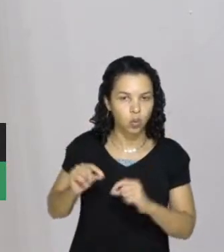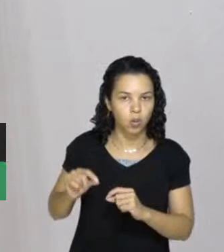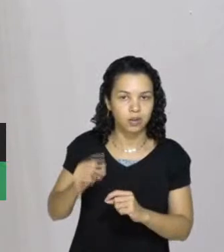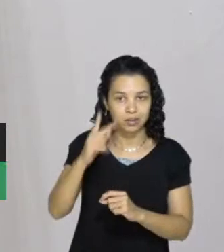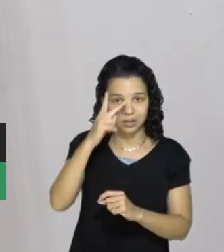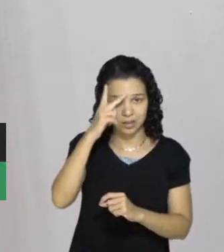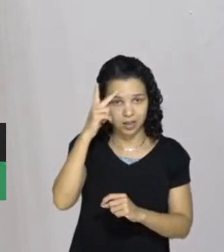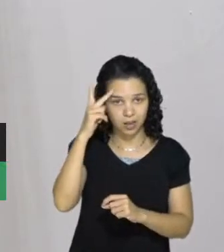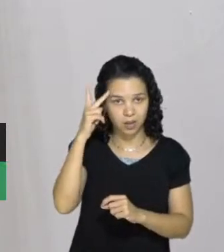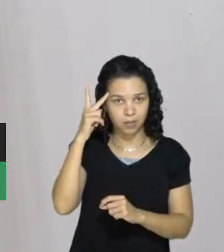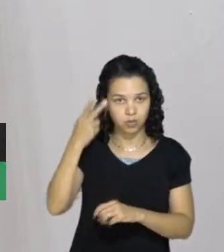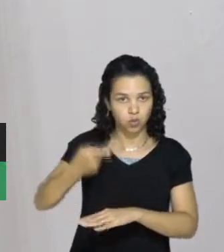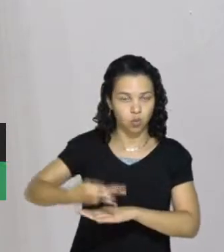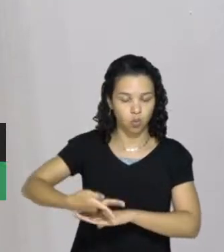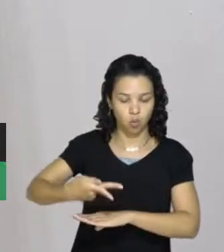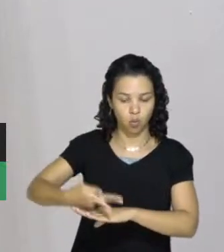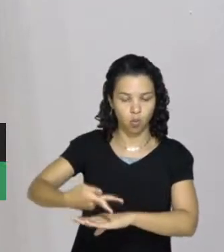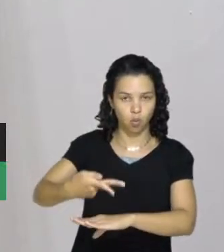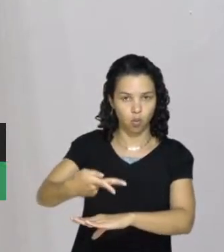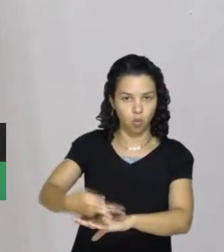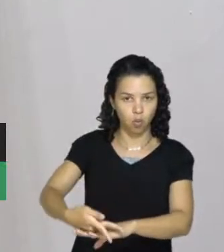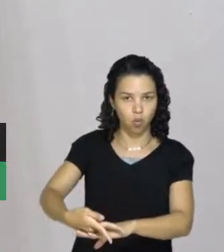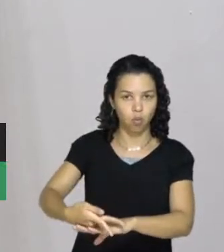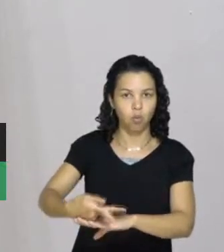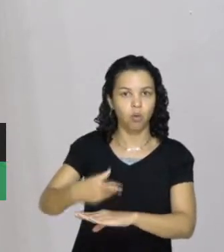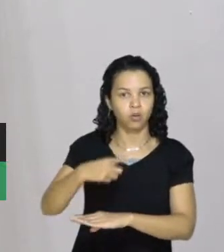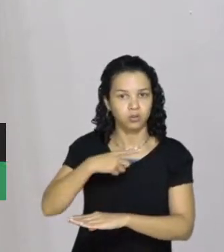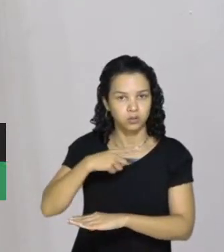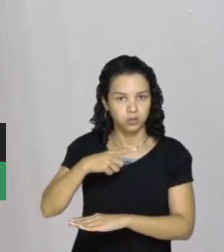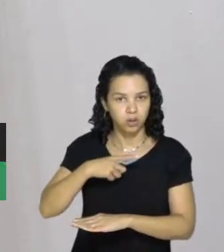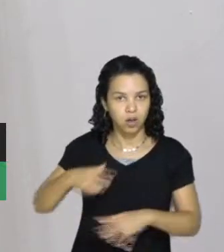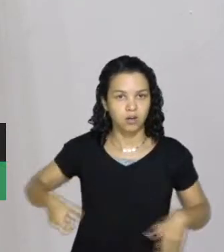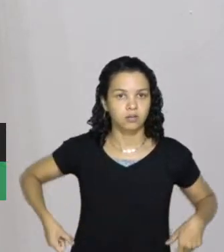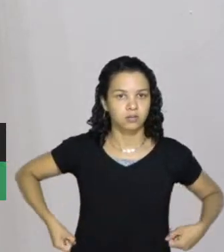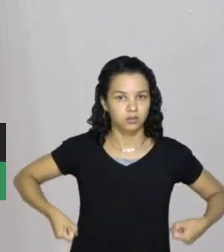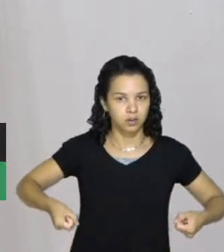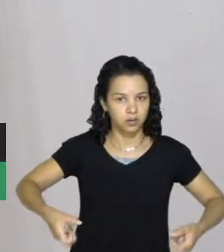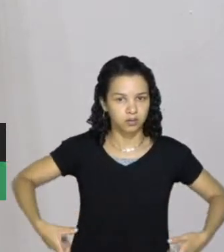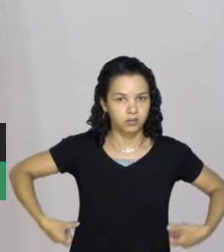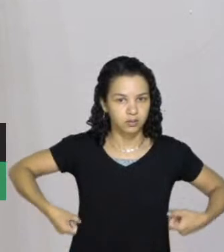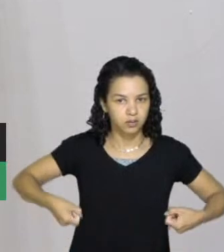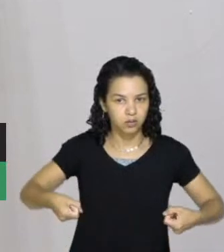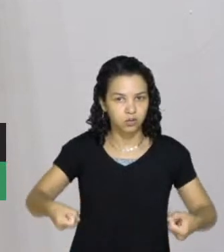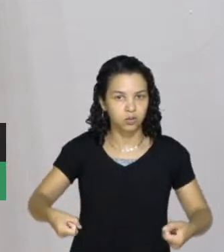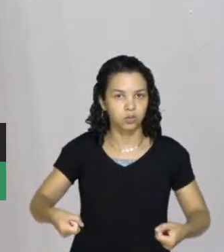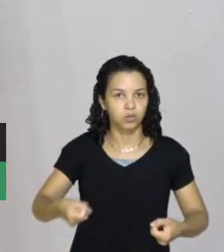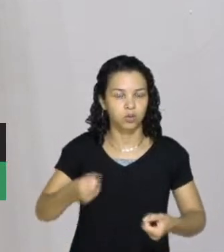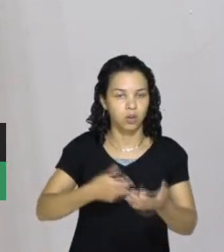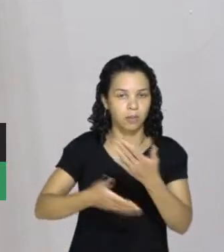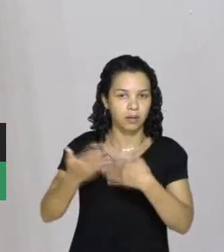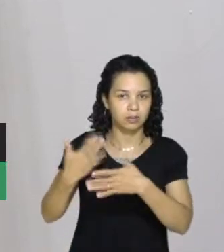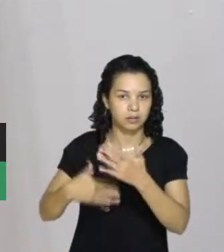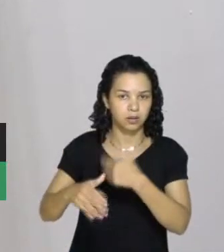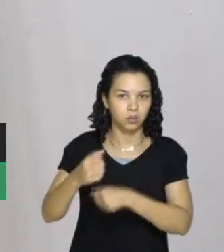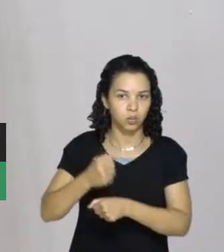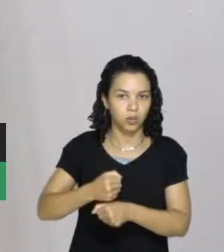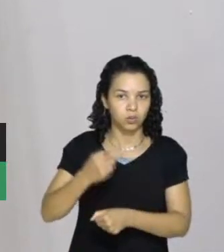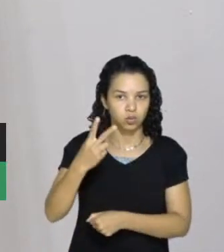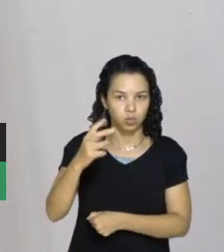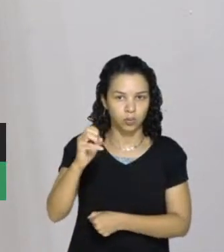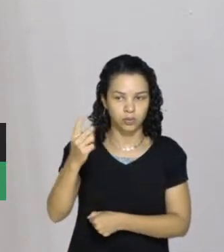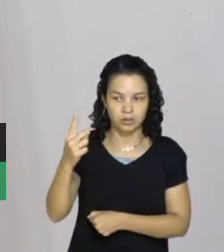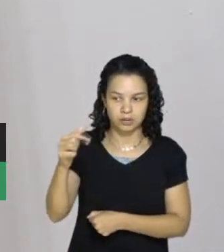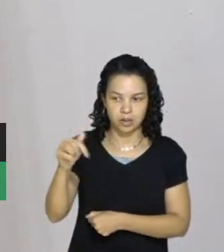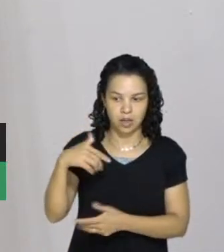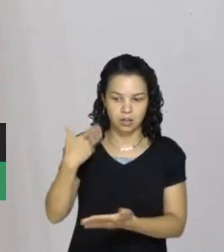acamados e tem de cadeira de rodas de 2017 aguardando para uma cirurgia